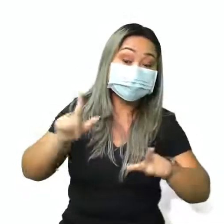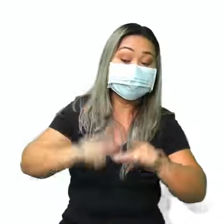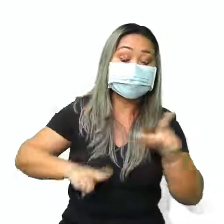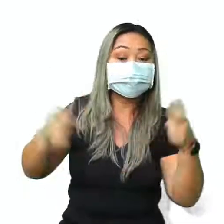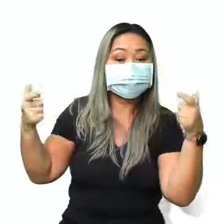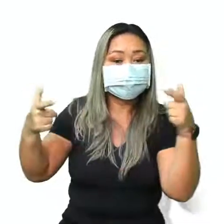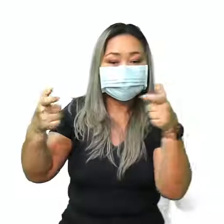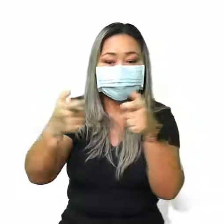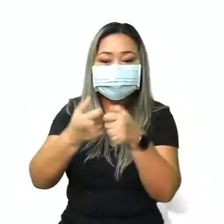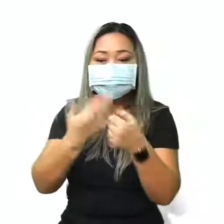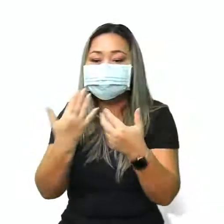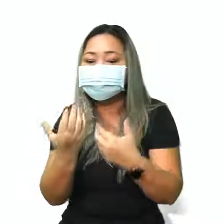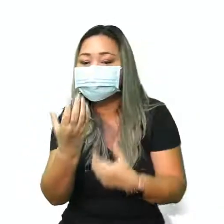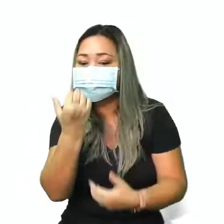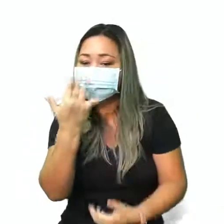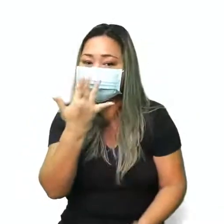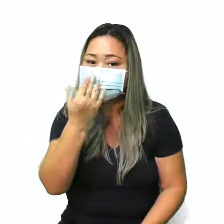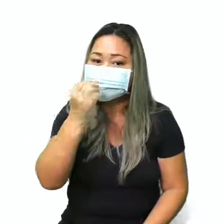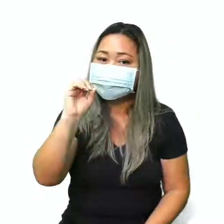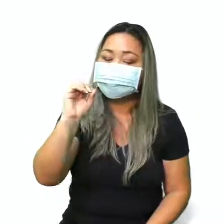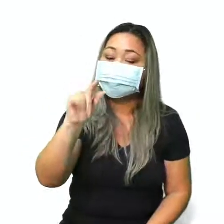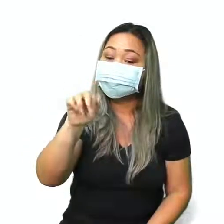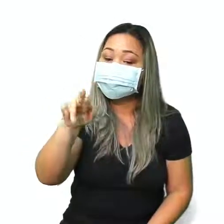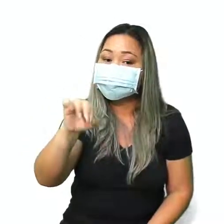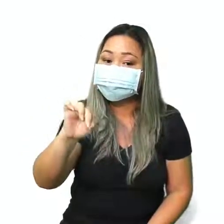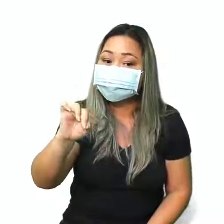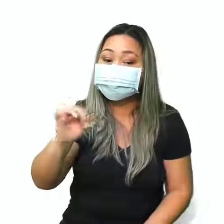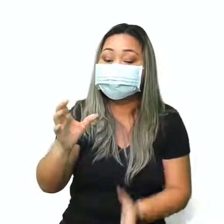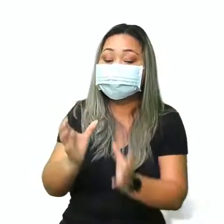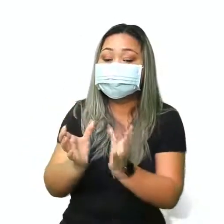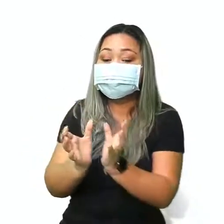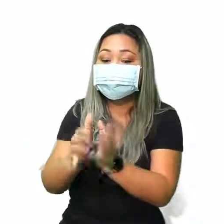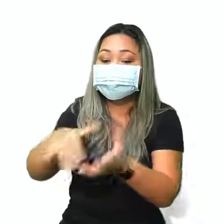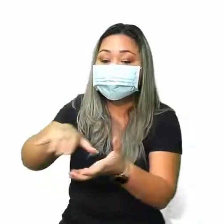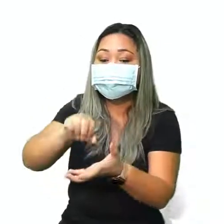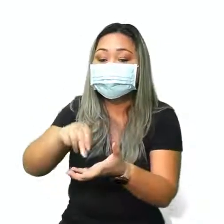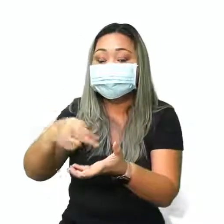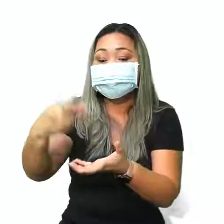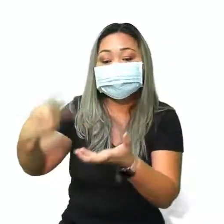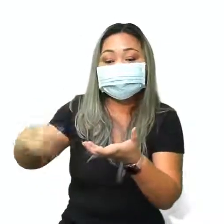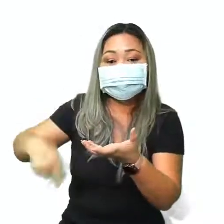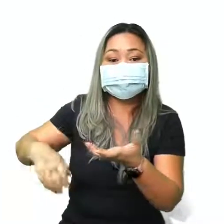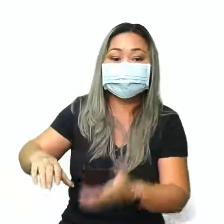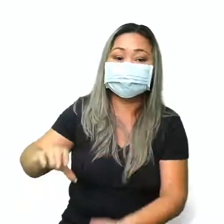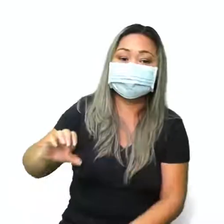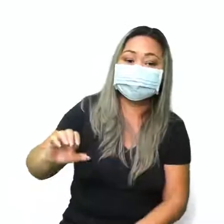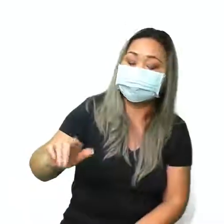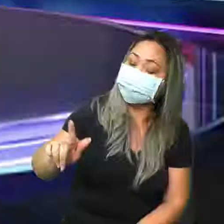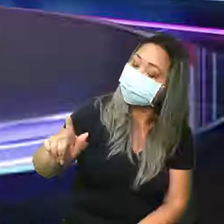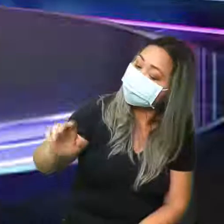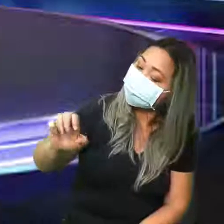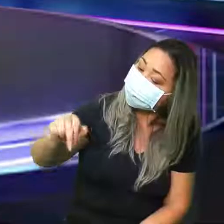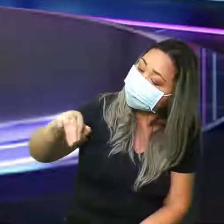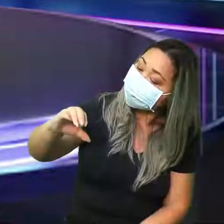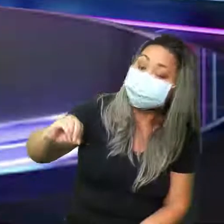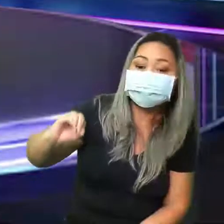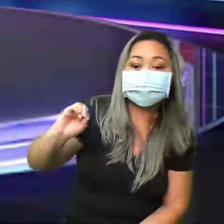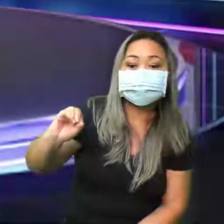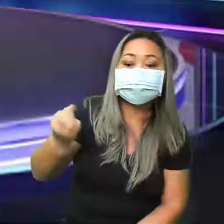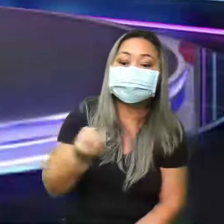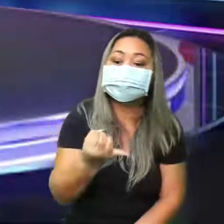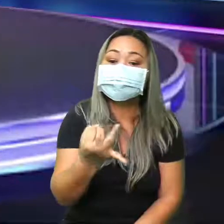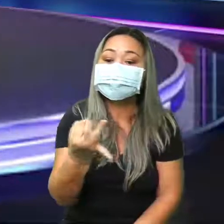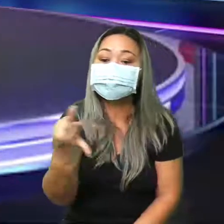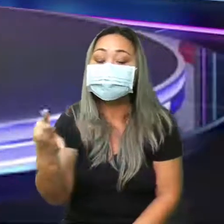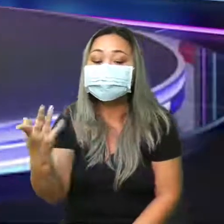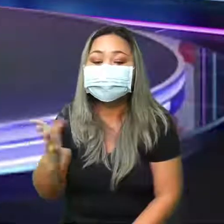A, redução do fluxo gênico da espécie nativa. Gente, o fluxo gênico é a quantidade